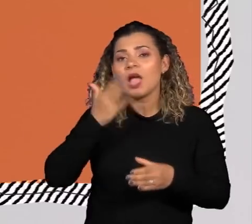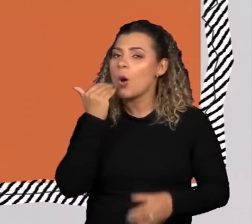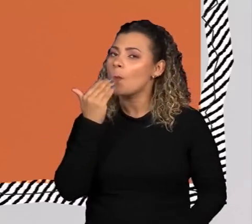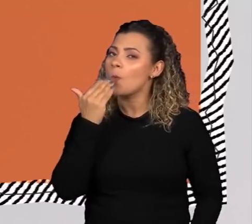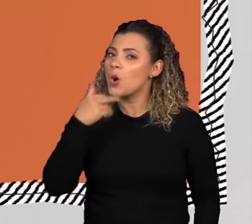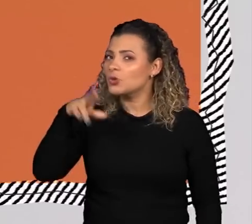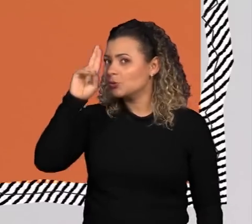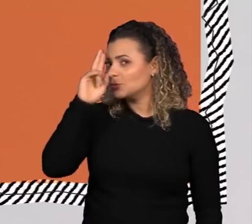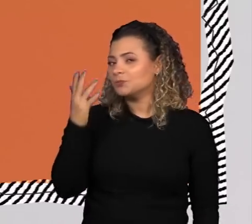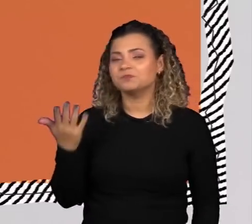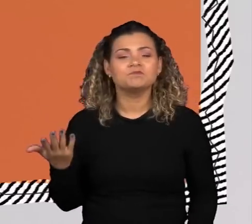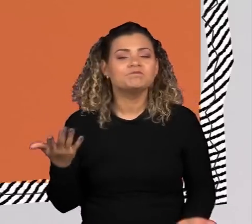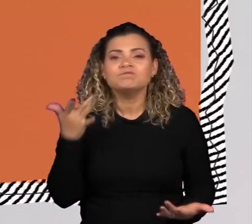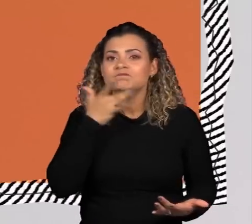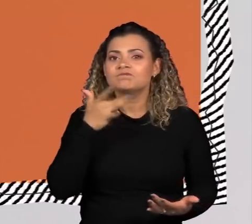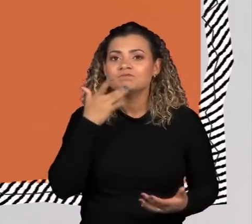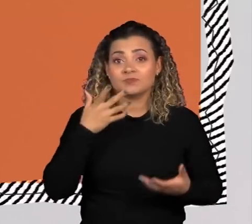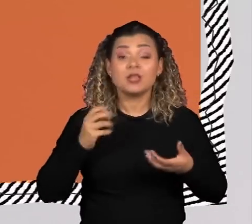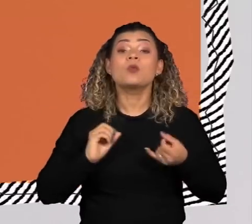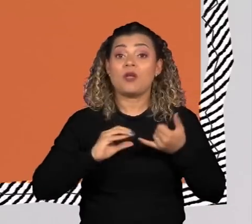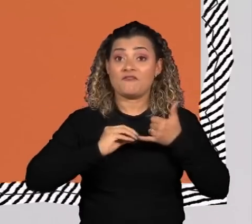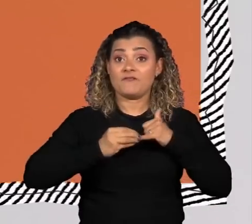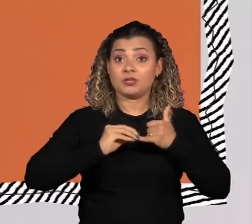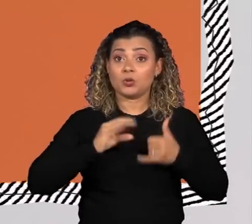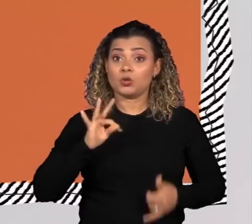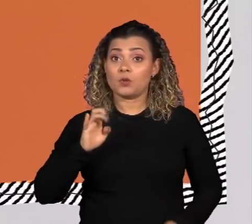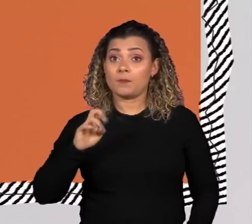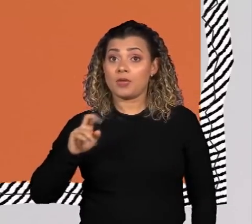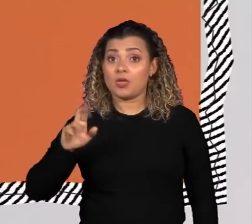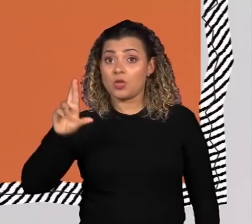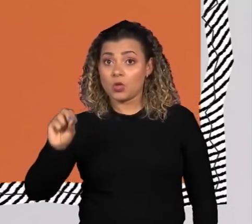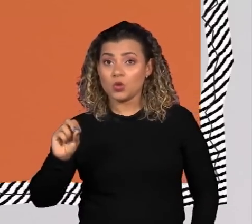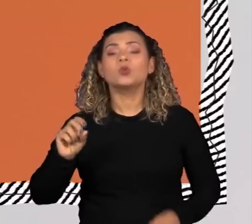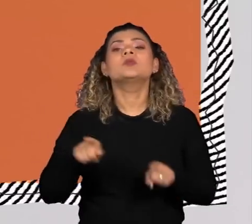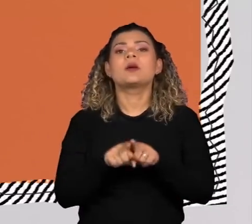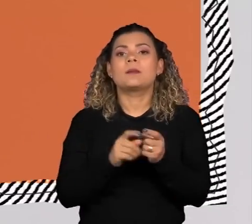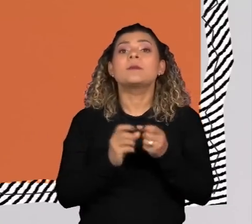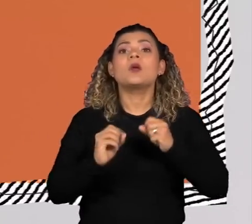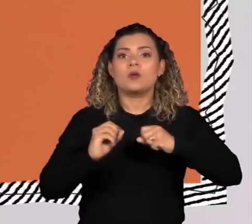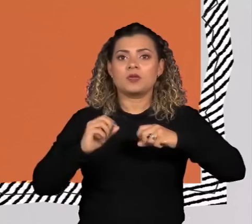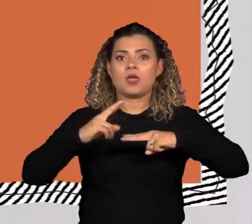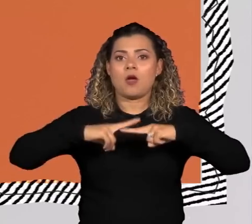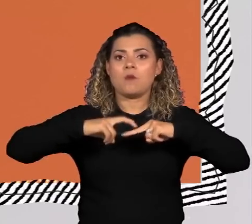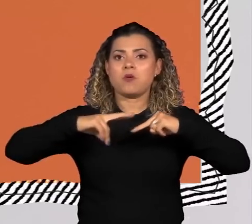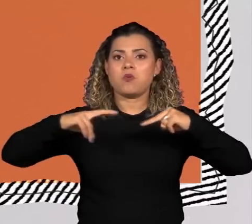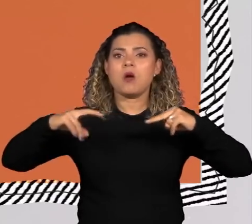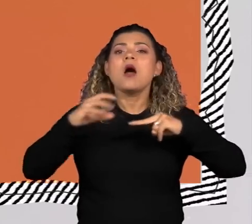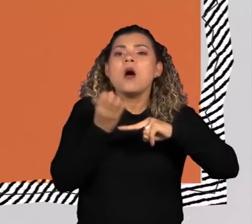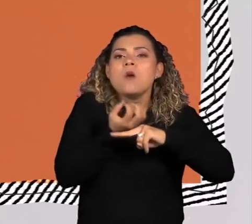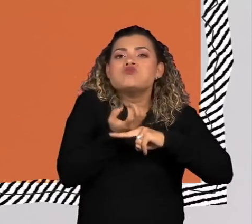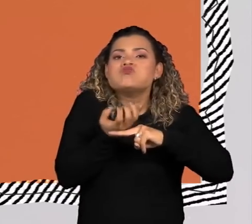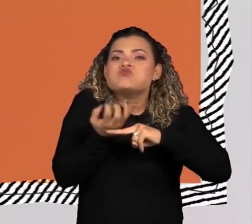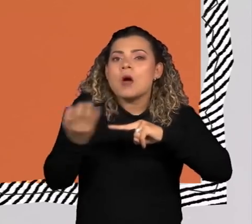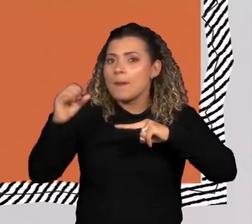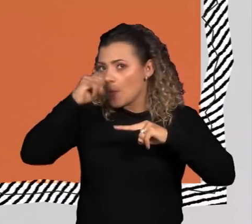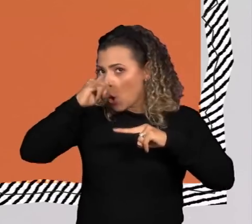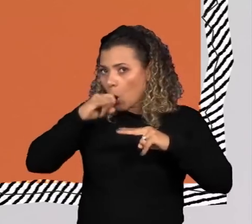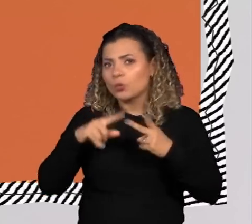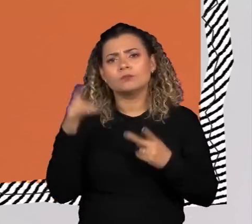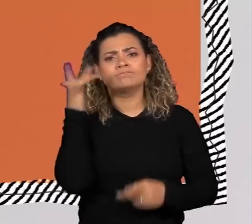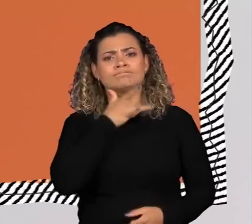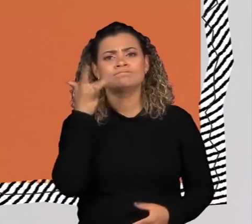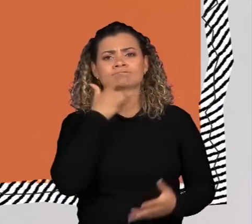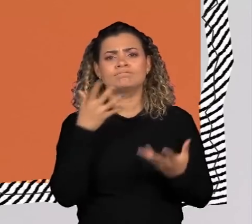gente. Feijão tropeiro com torresmo, Olha que delícia esse feijão,